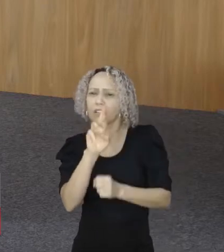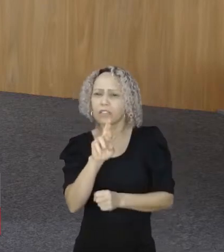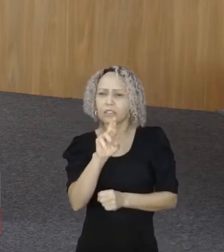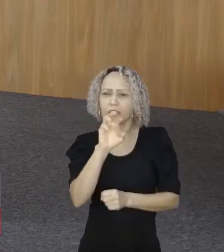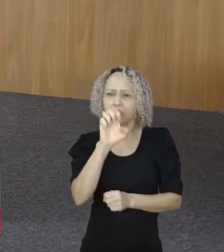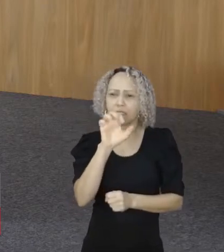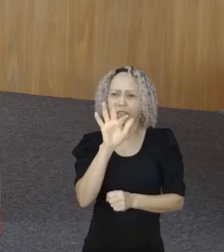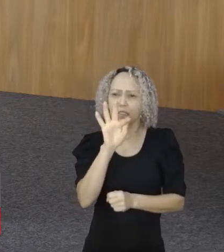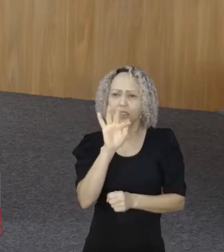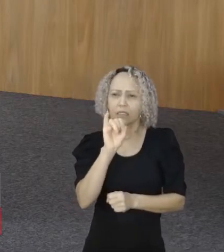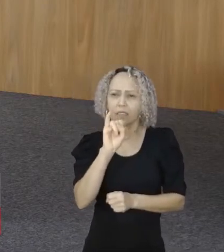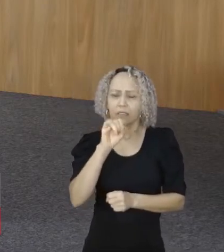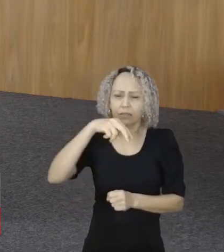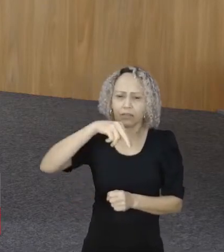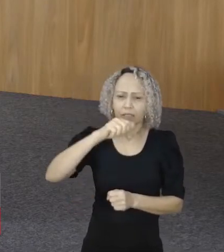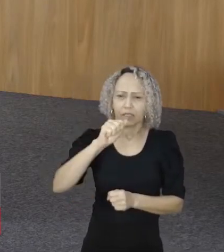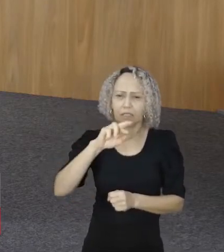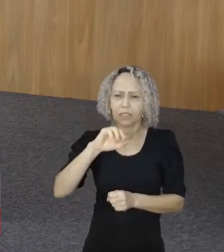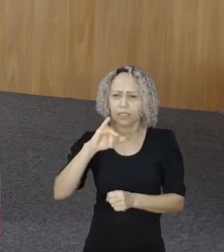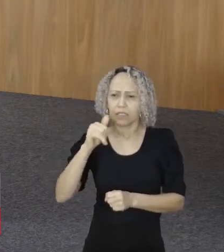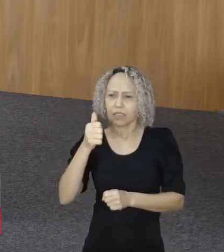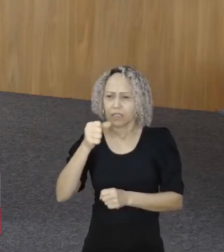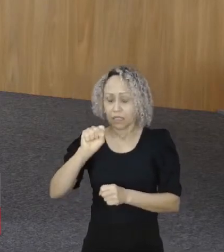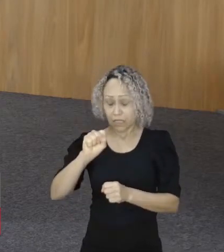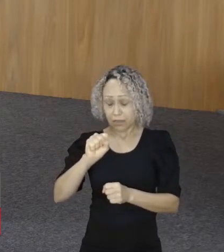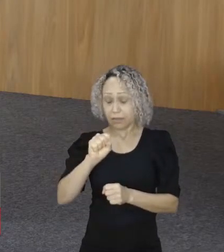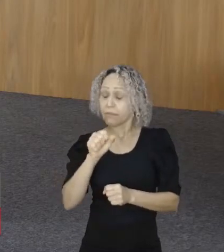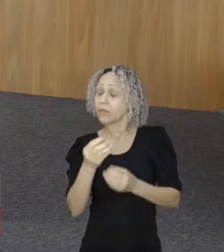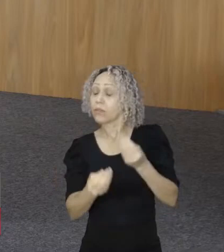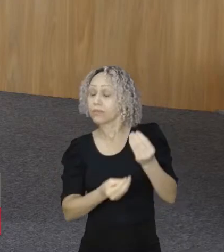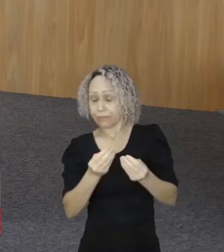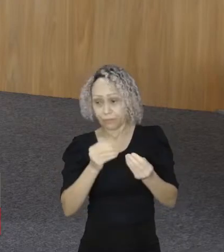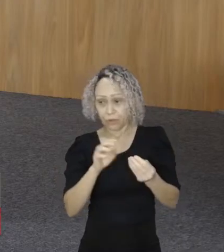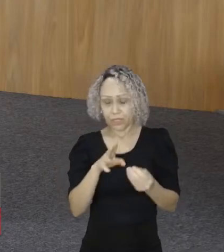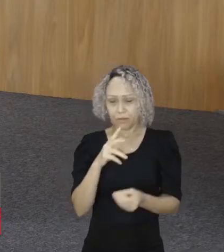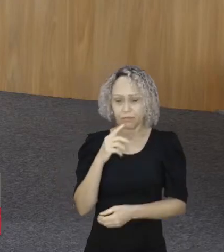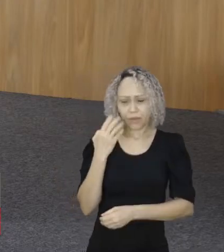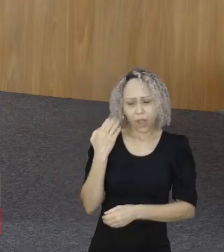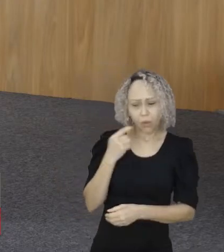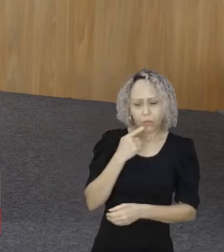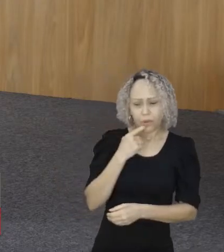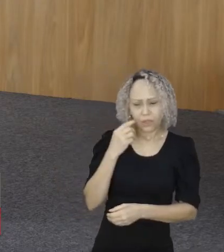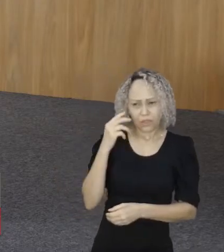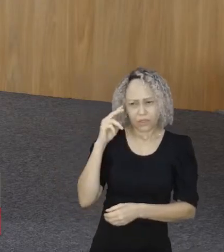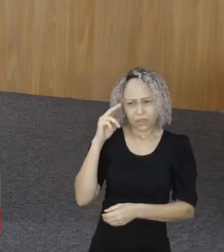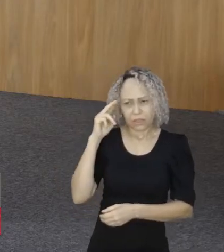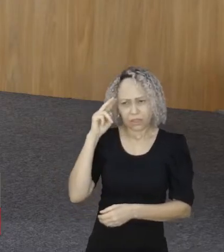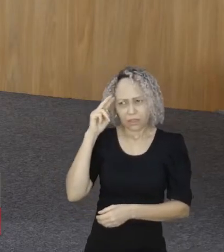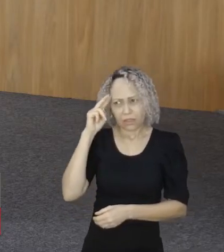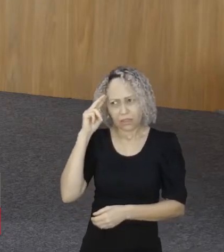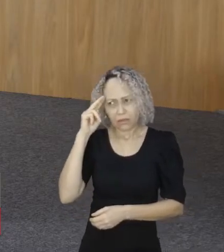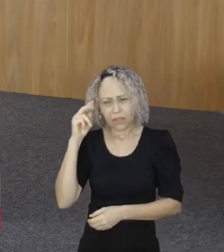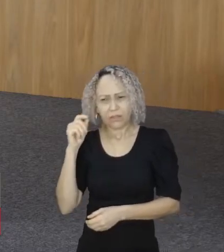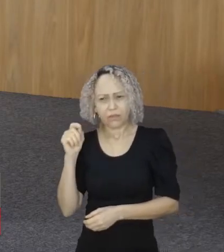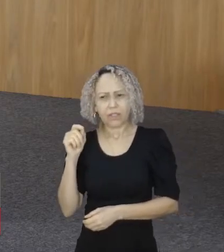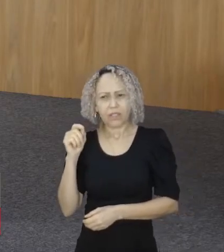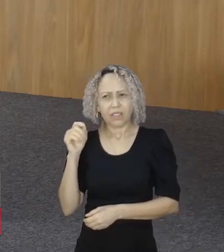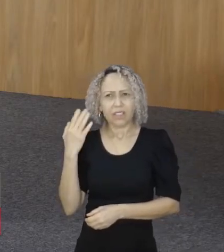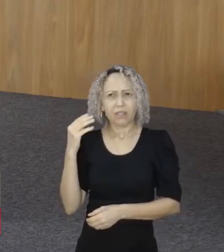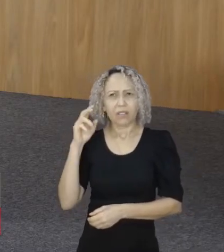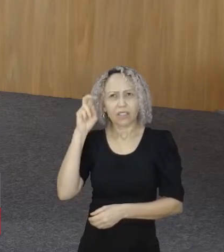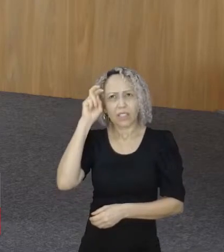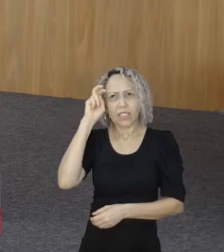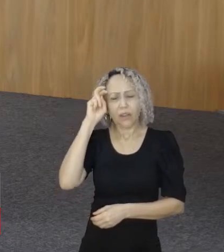cancelou nesta segunda-feira a venda da refinaria Lubrificantes e Derivados de Petróleo do Nordeste, lá em Fortaleza,